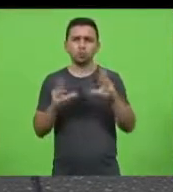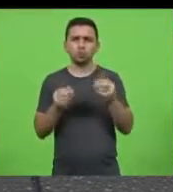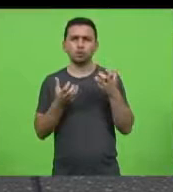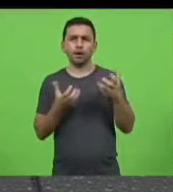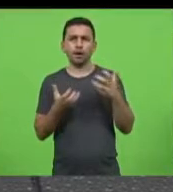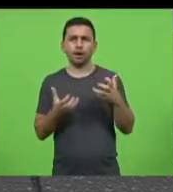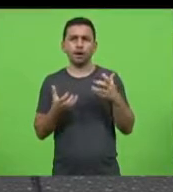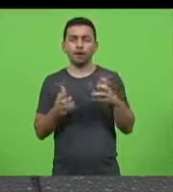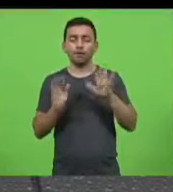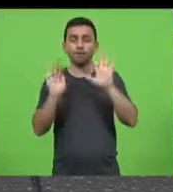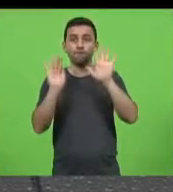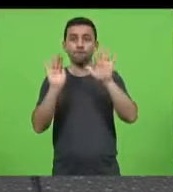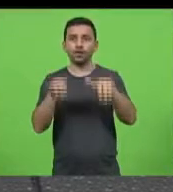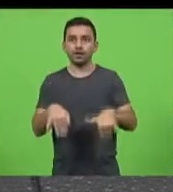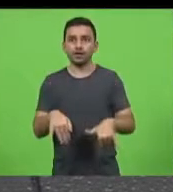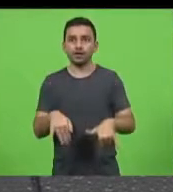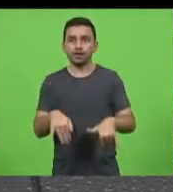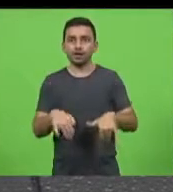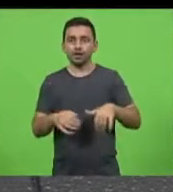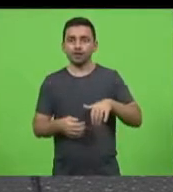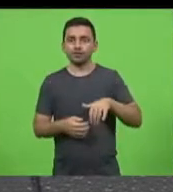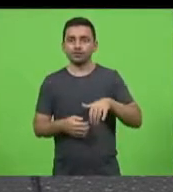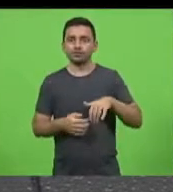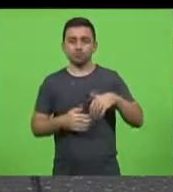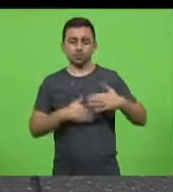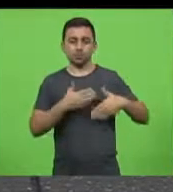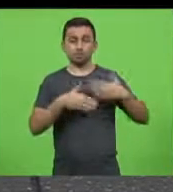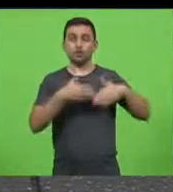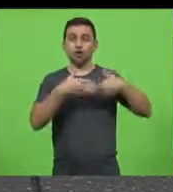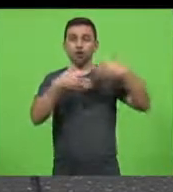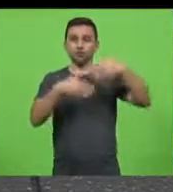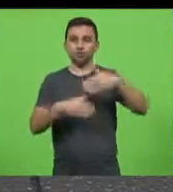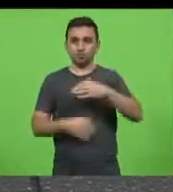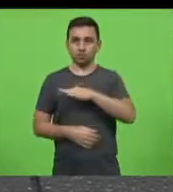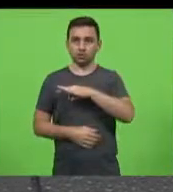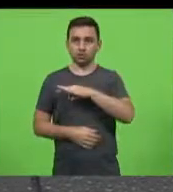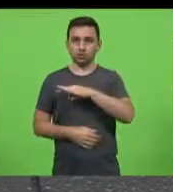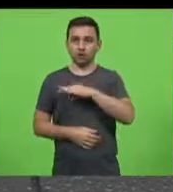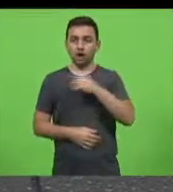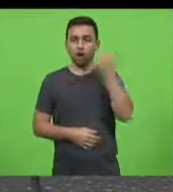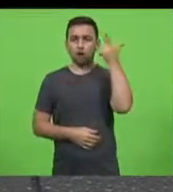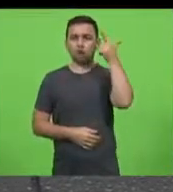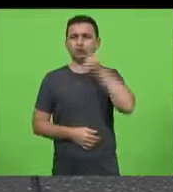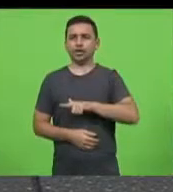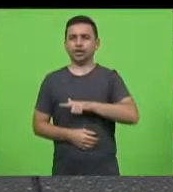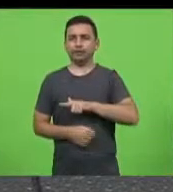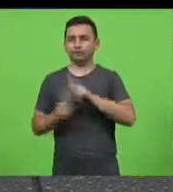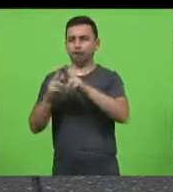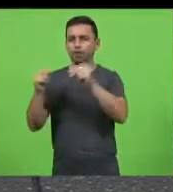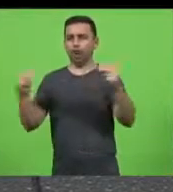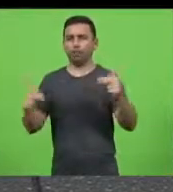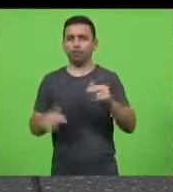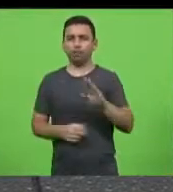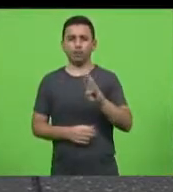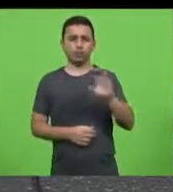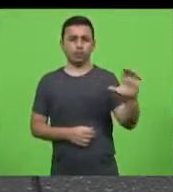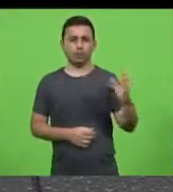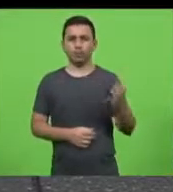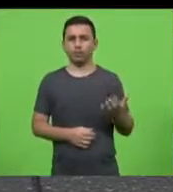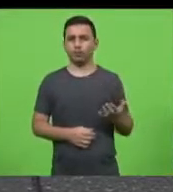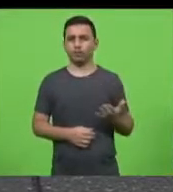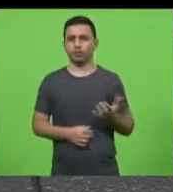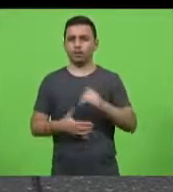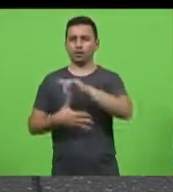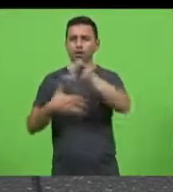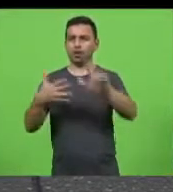da carreira estando em Balneário Camboriú, estando em Itajaí ou em Florianópolis, no litoral do